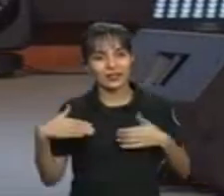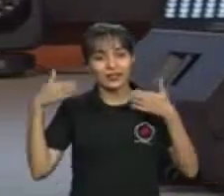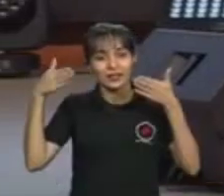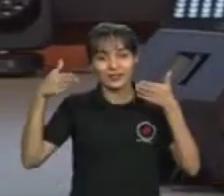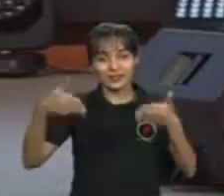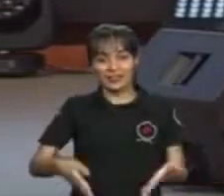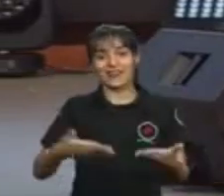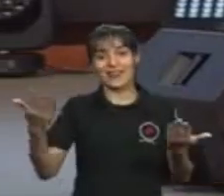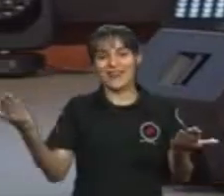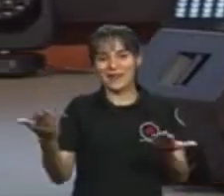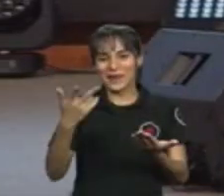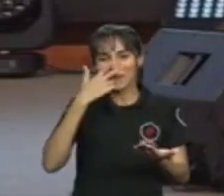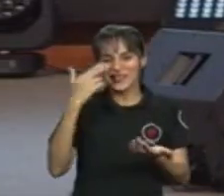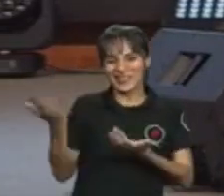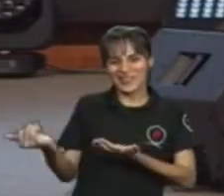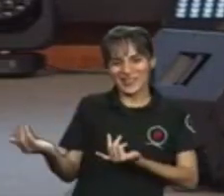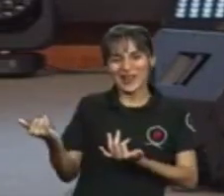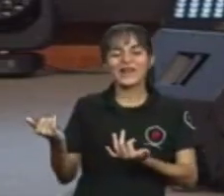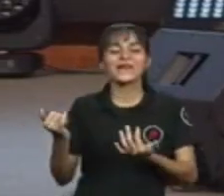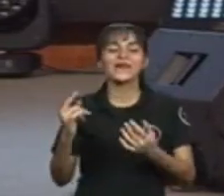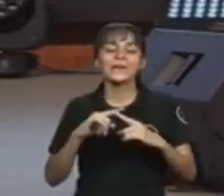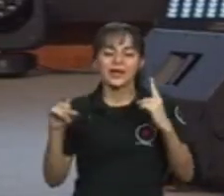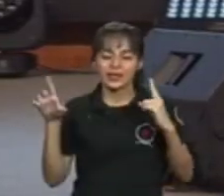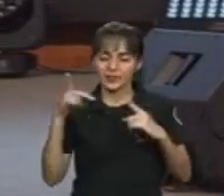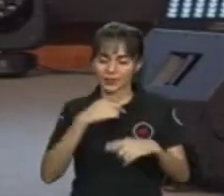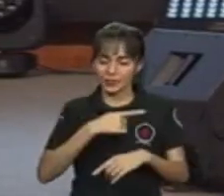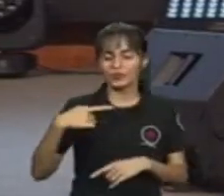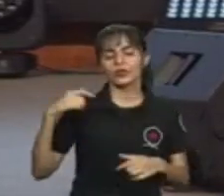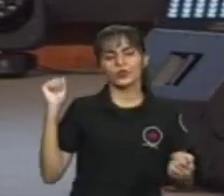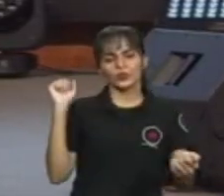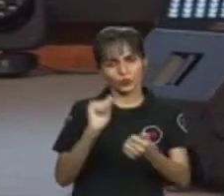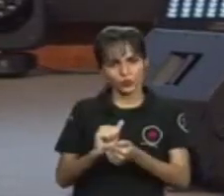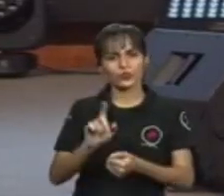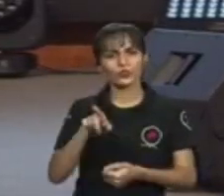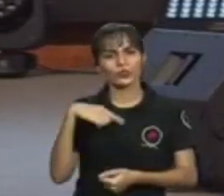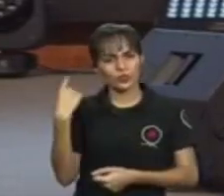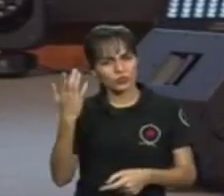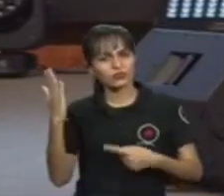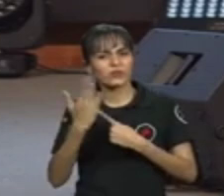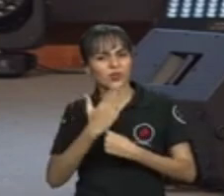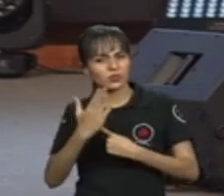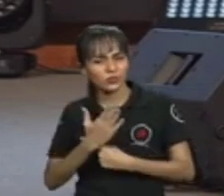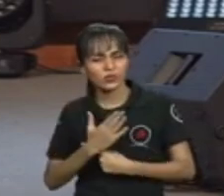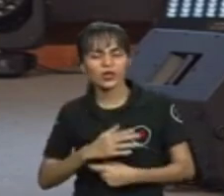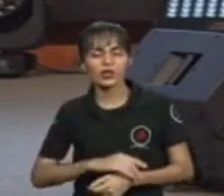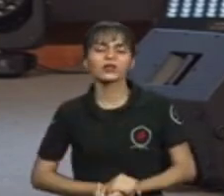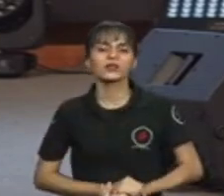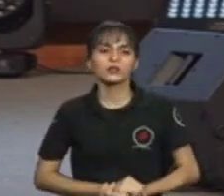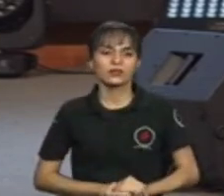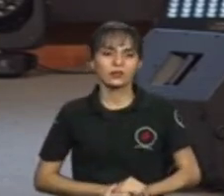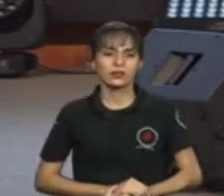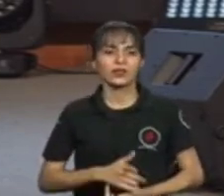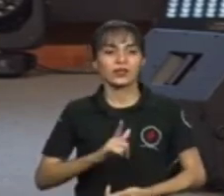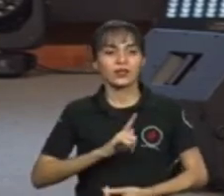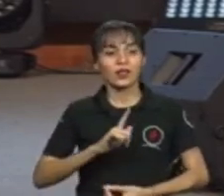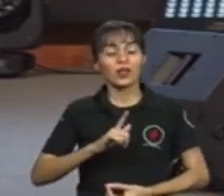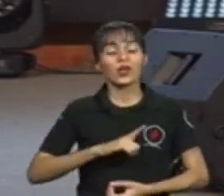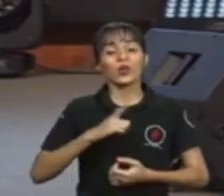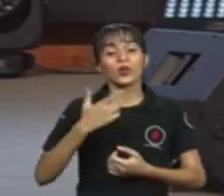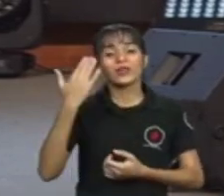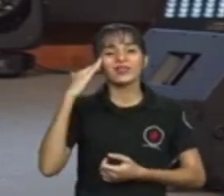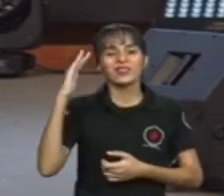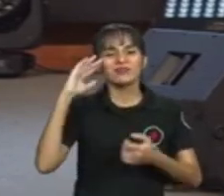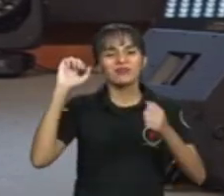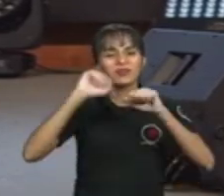janela. Mas hoje ela tem estado conosco, tem nos ajudado a ter esse entendimento no mundo